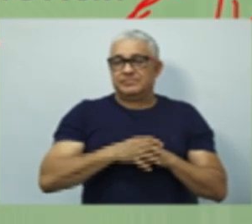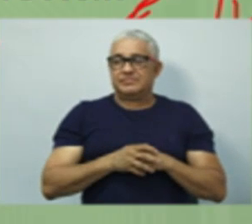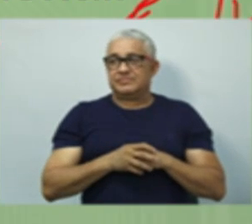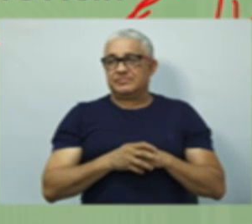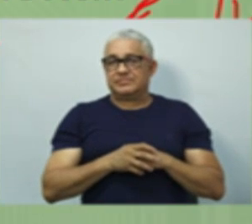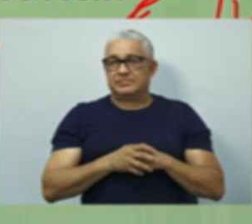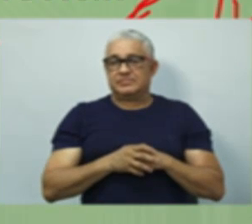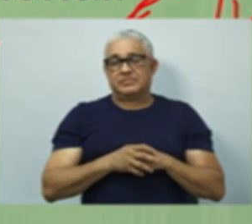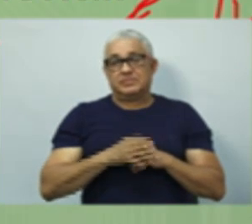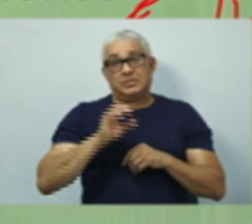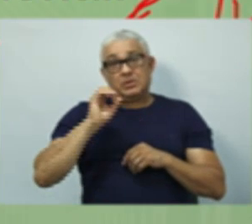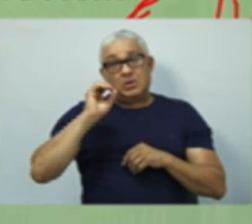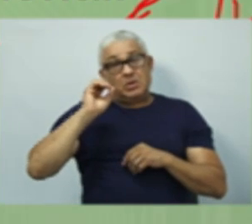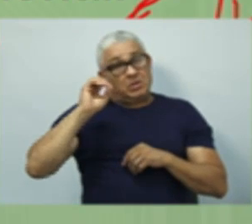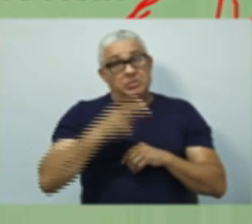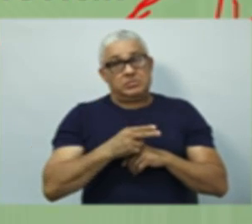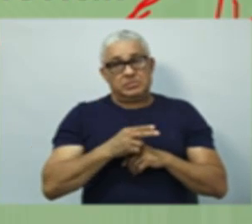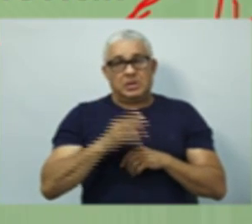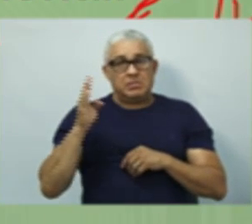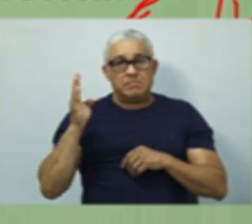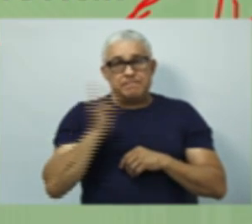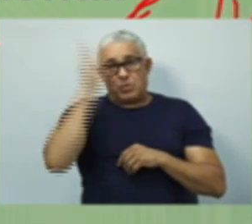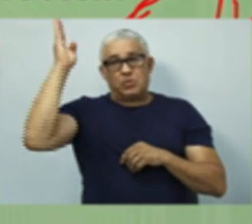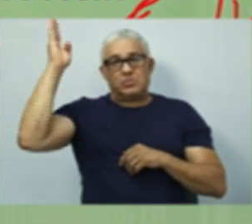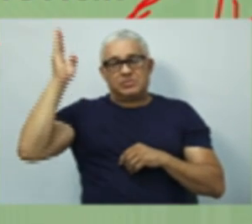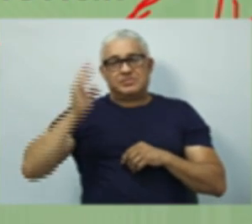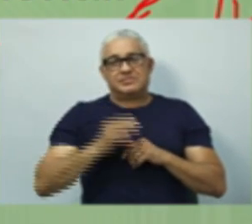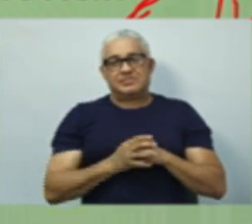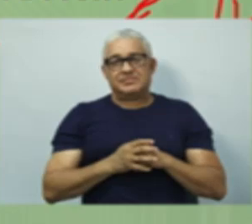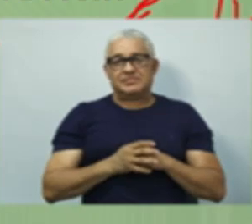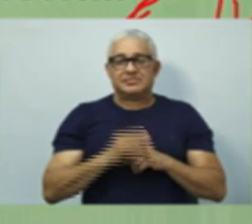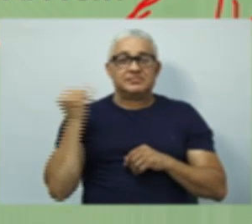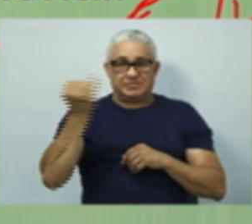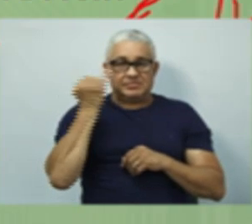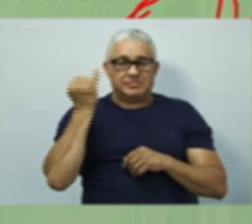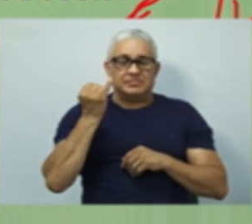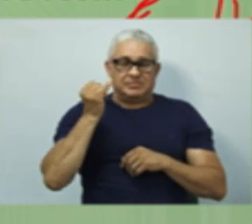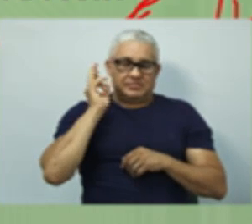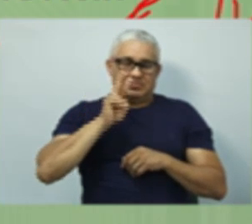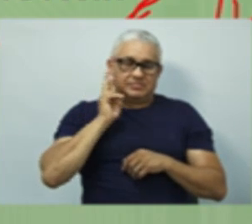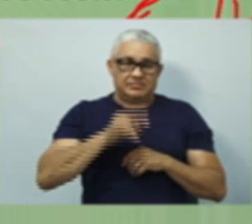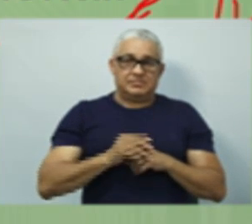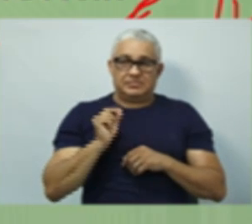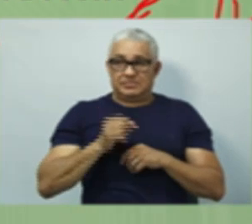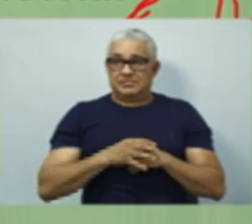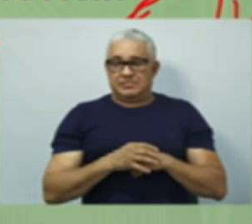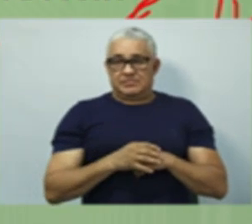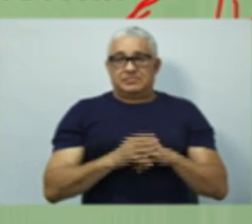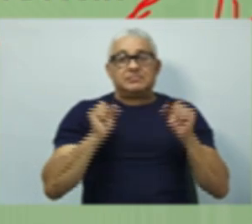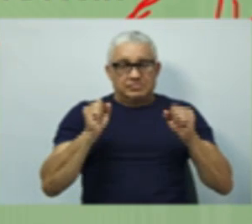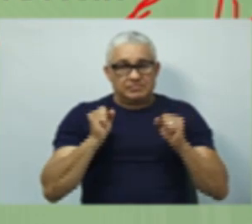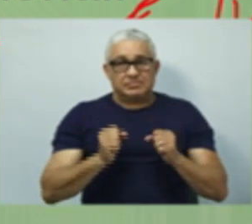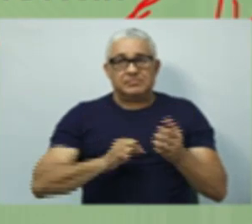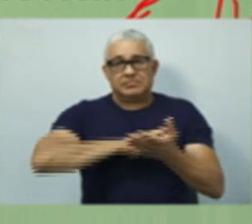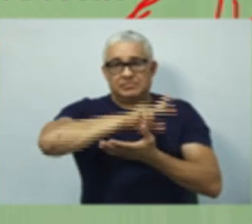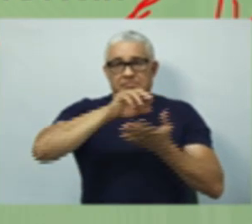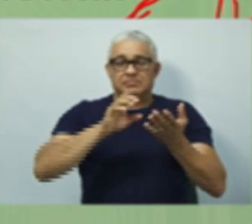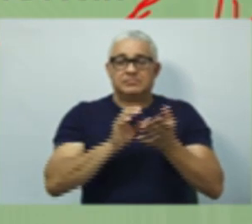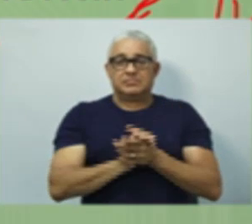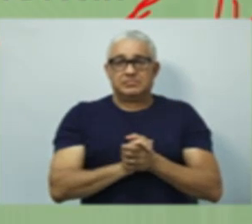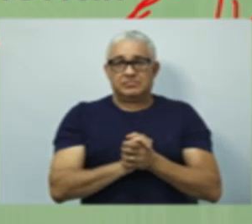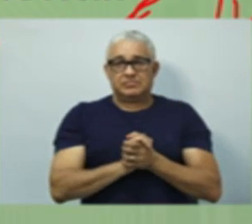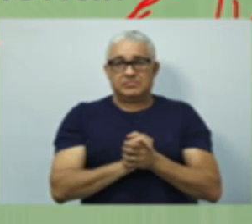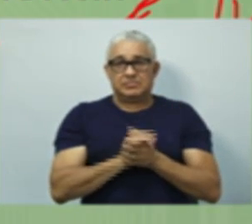prazo ou curtíssimo prazo. É importante a gente relembrar aí que pode ser configurado